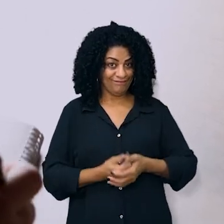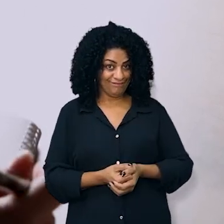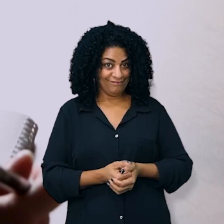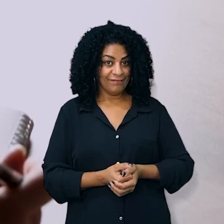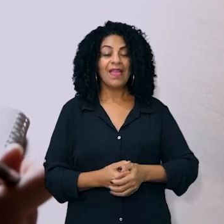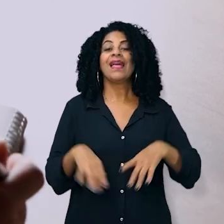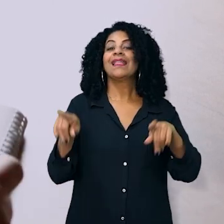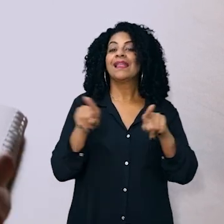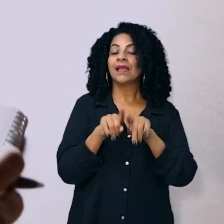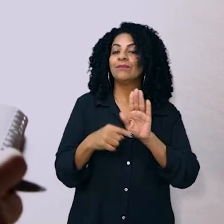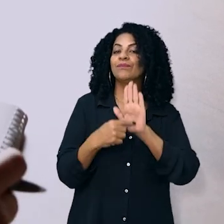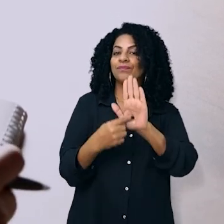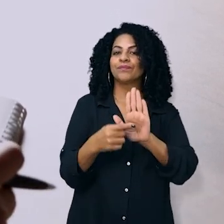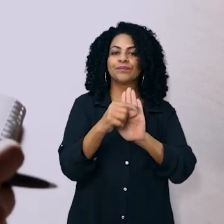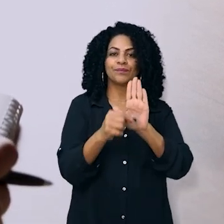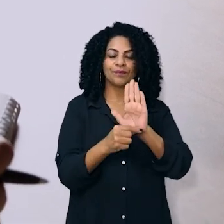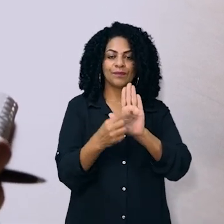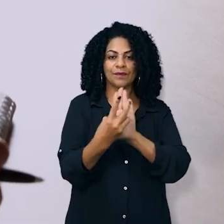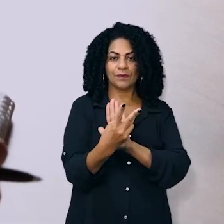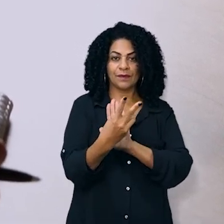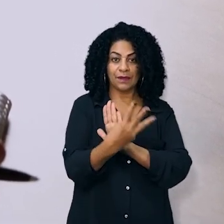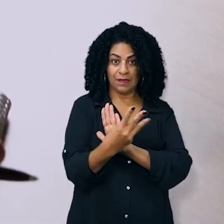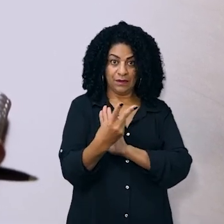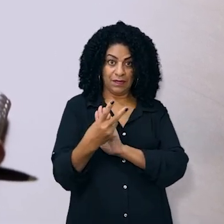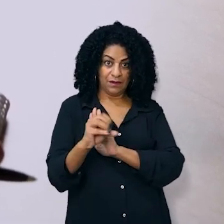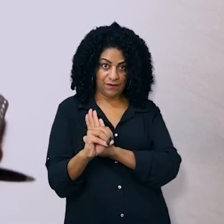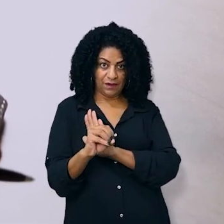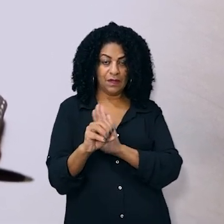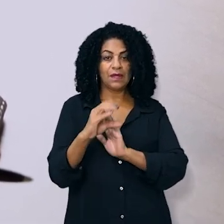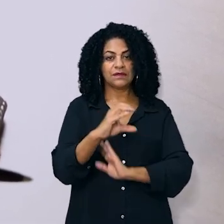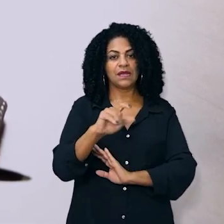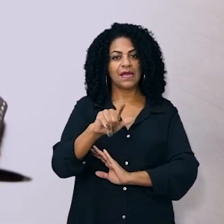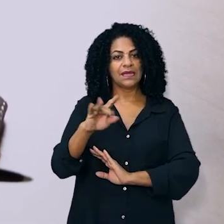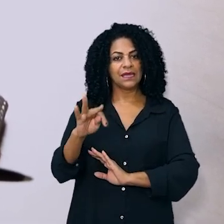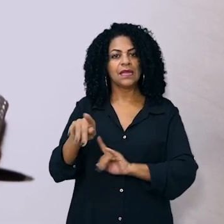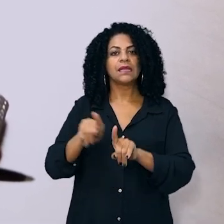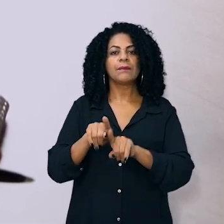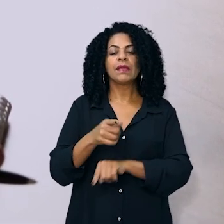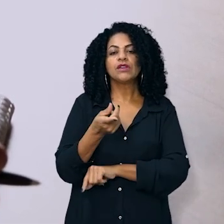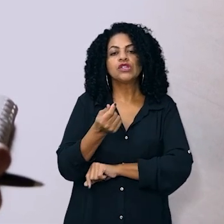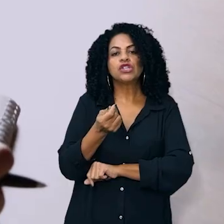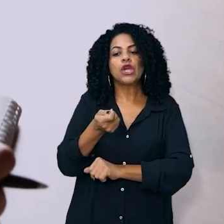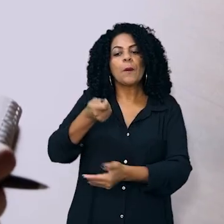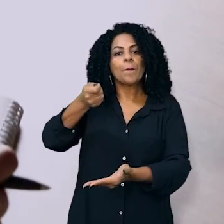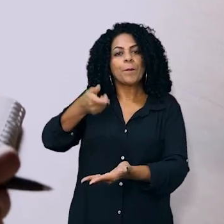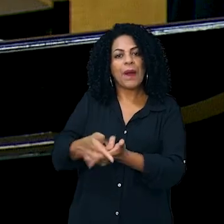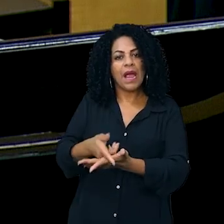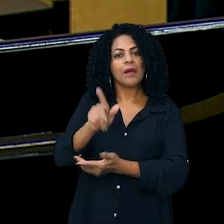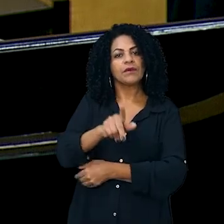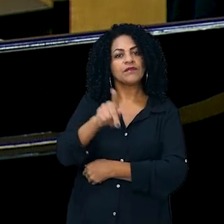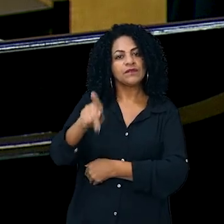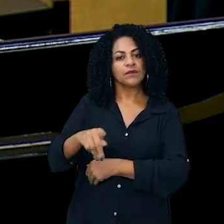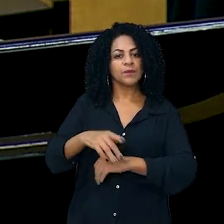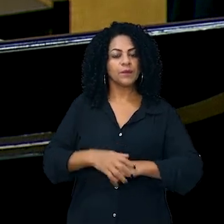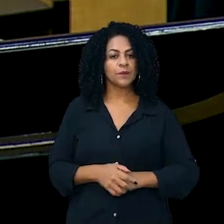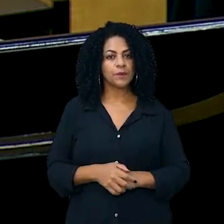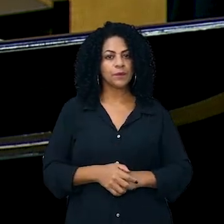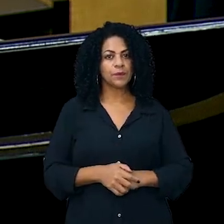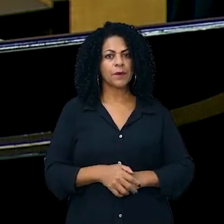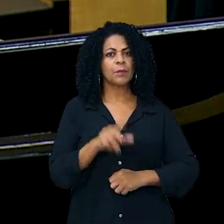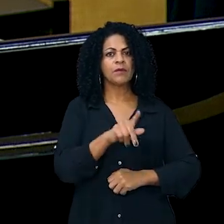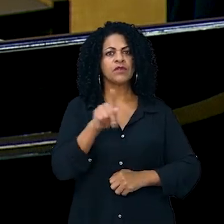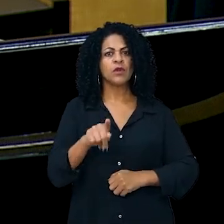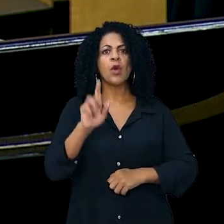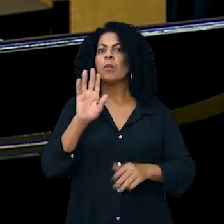Também abordou o artigo 320 da CLT, que trata da remuneração dos professores. O professor passou a ser responsável